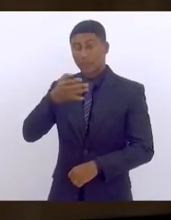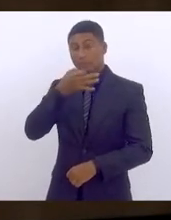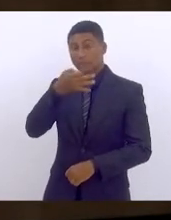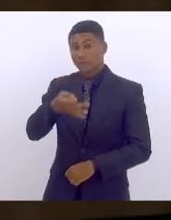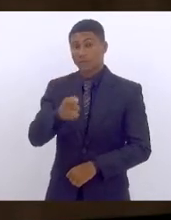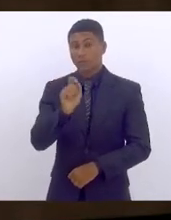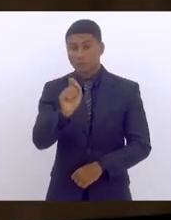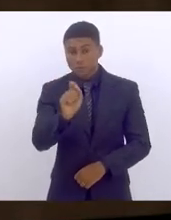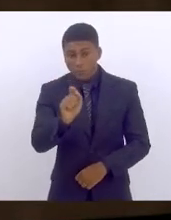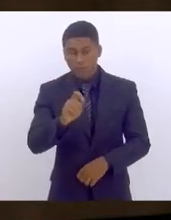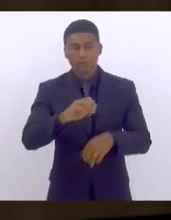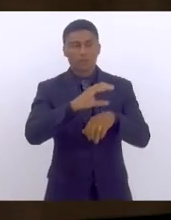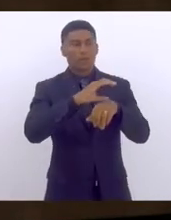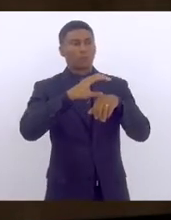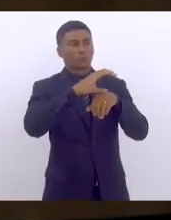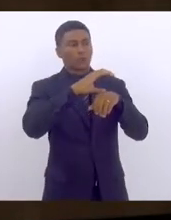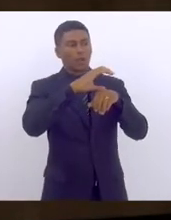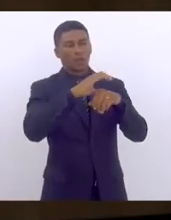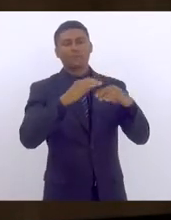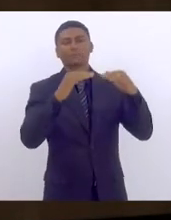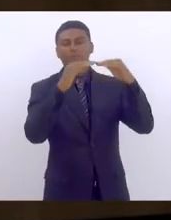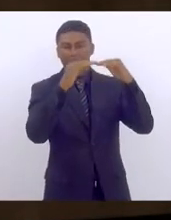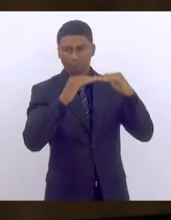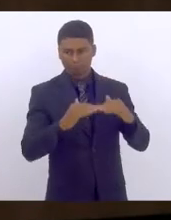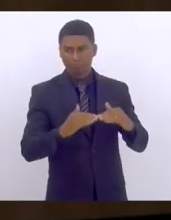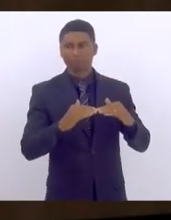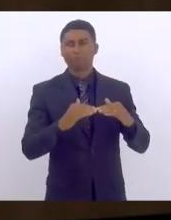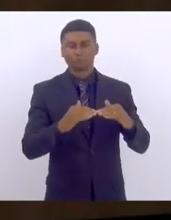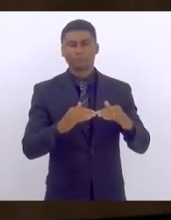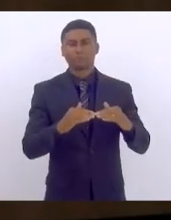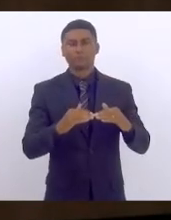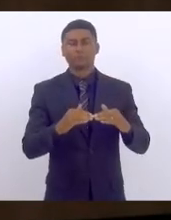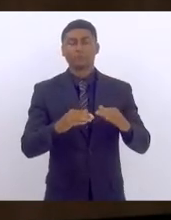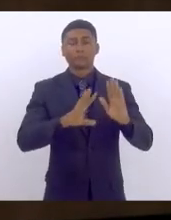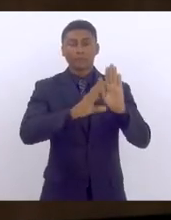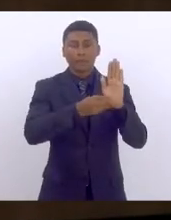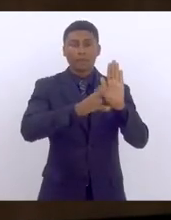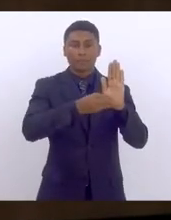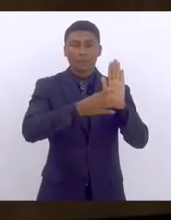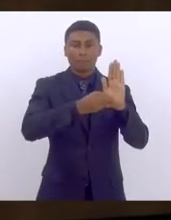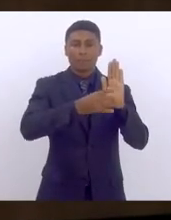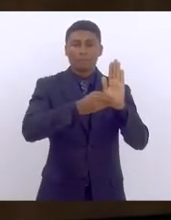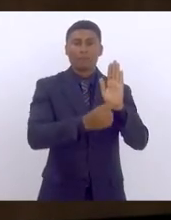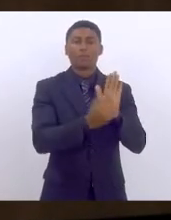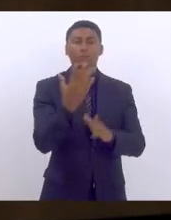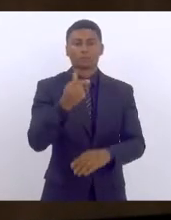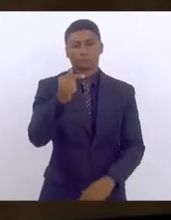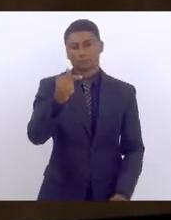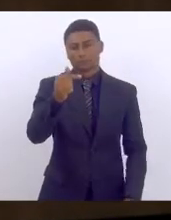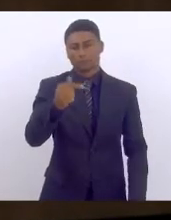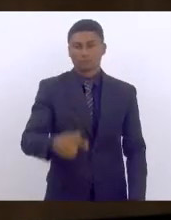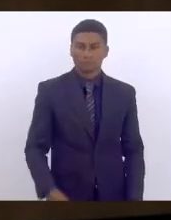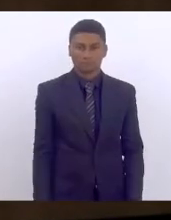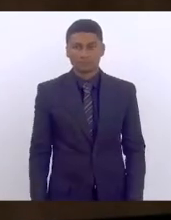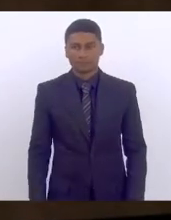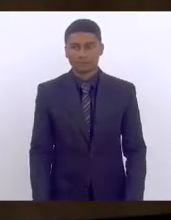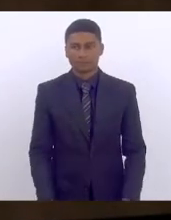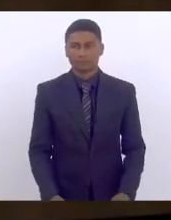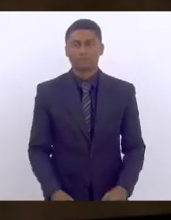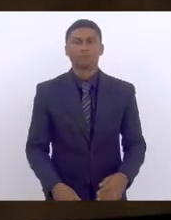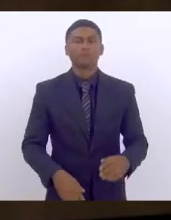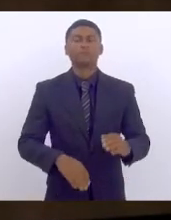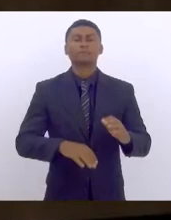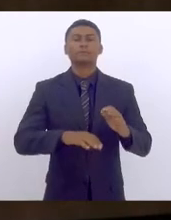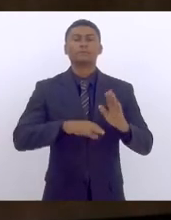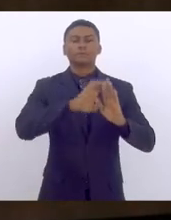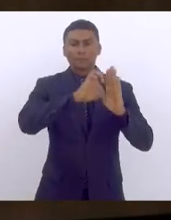pela constitucionalidade, com 7 emendas. Emenda